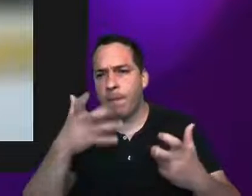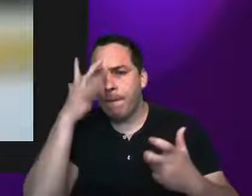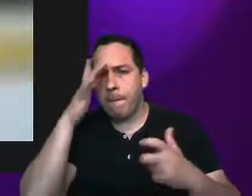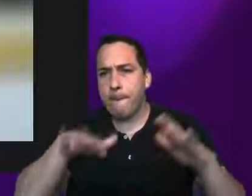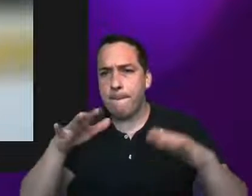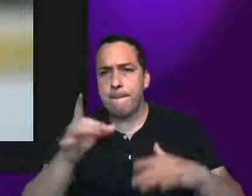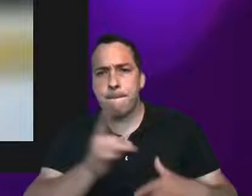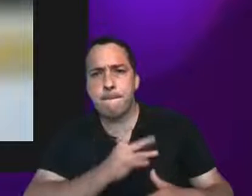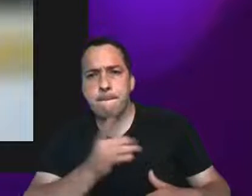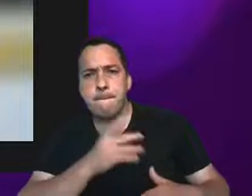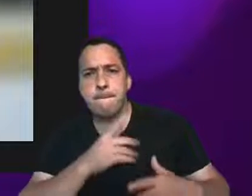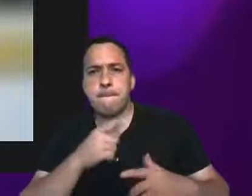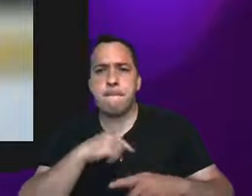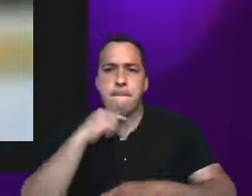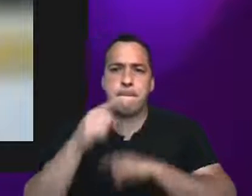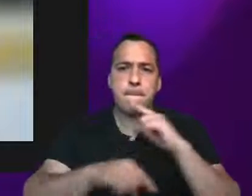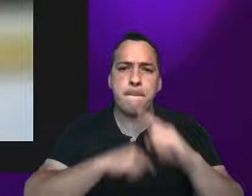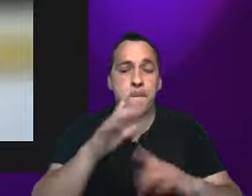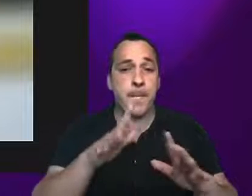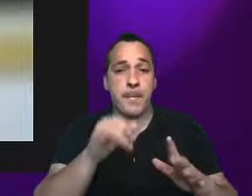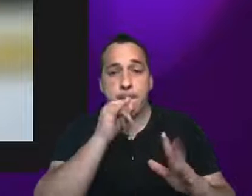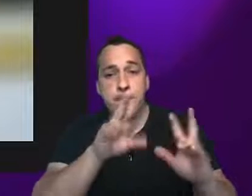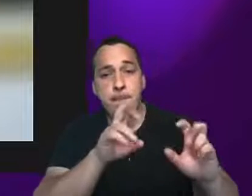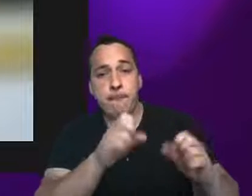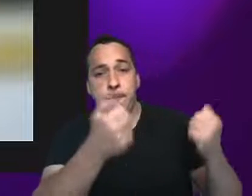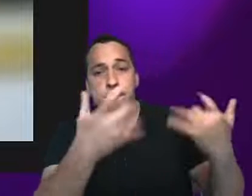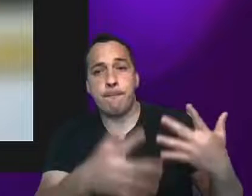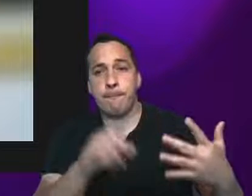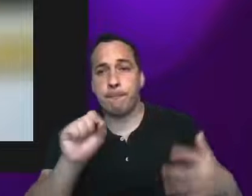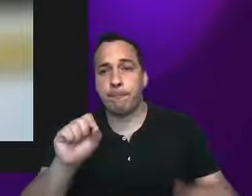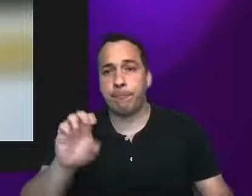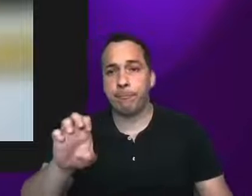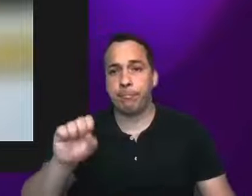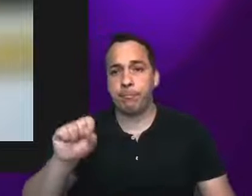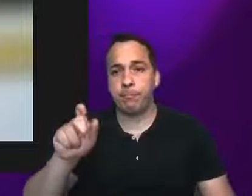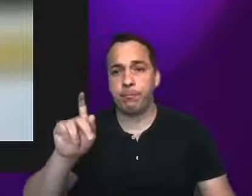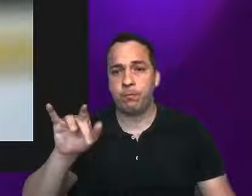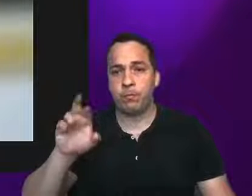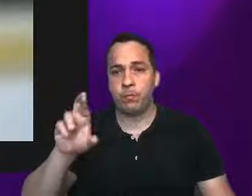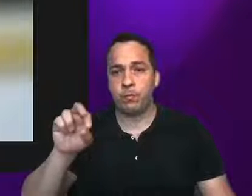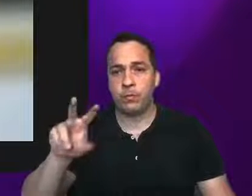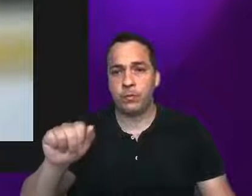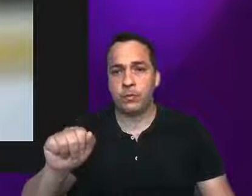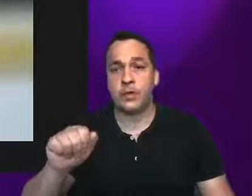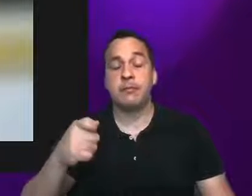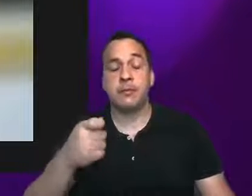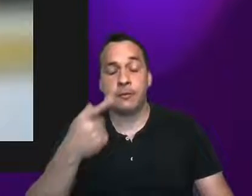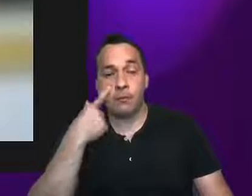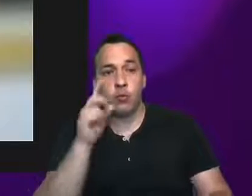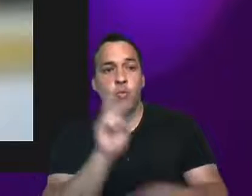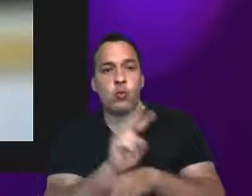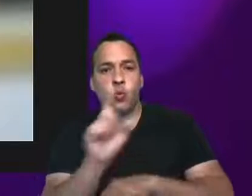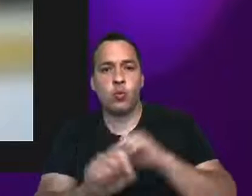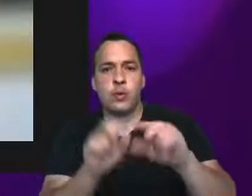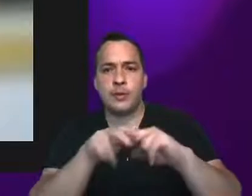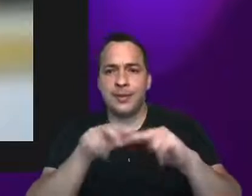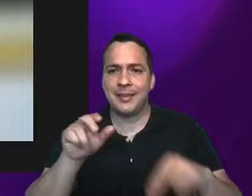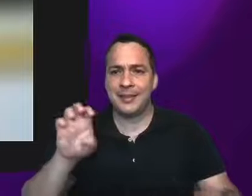receio. Agora, a questão da espirono, eu acho que a gente precisa tomar cuidado, né? Porque a